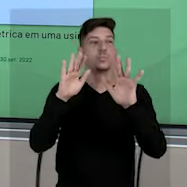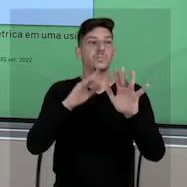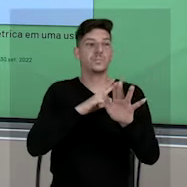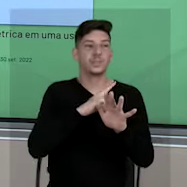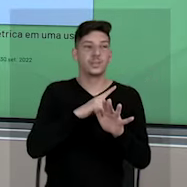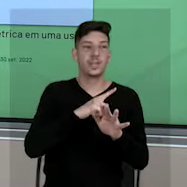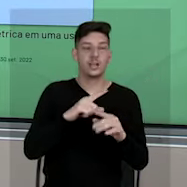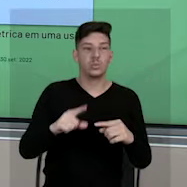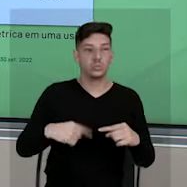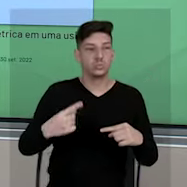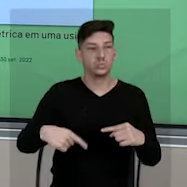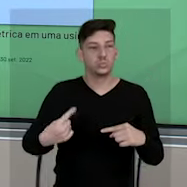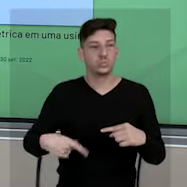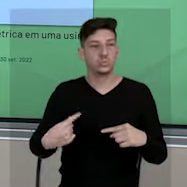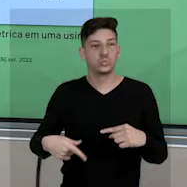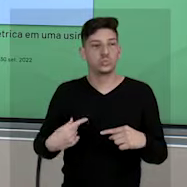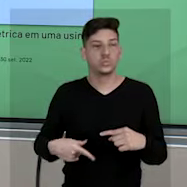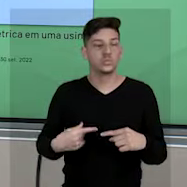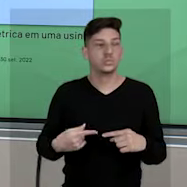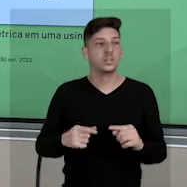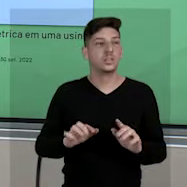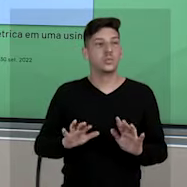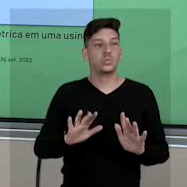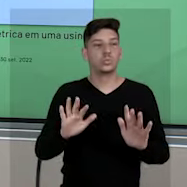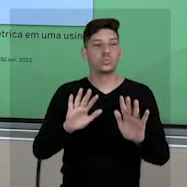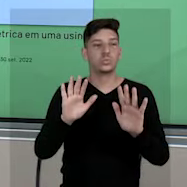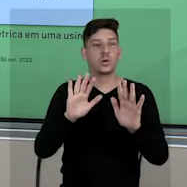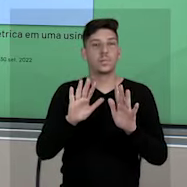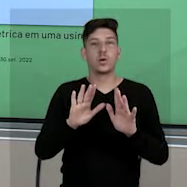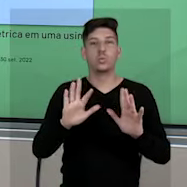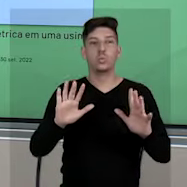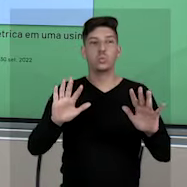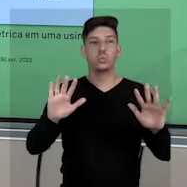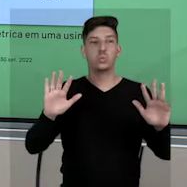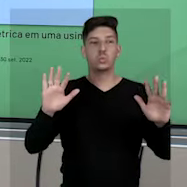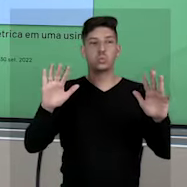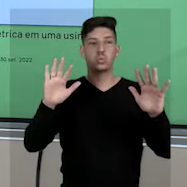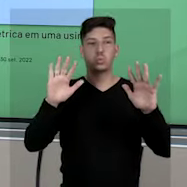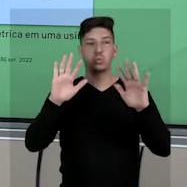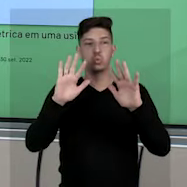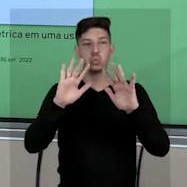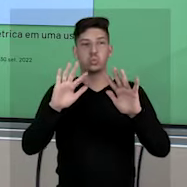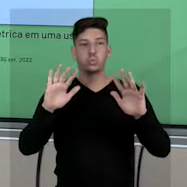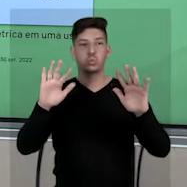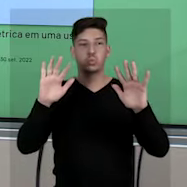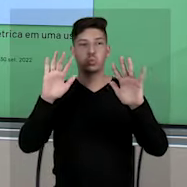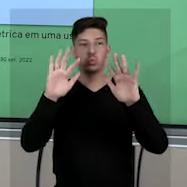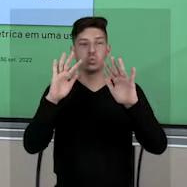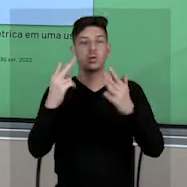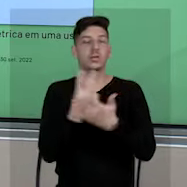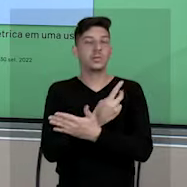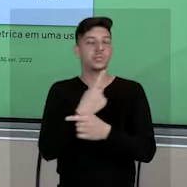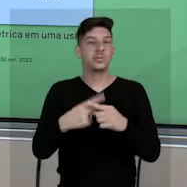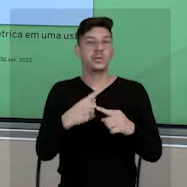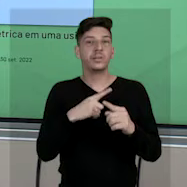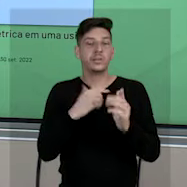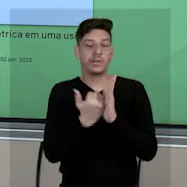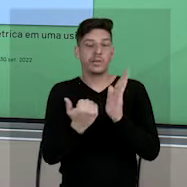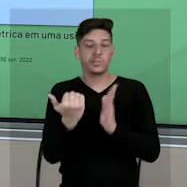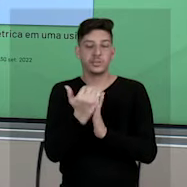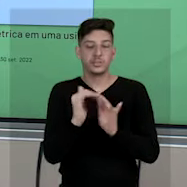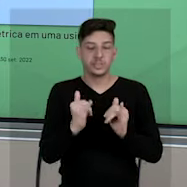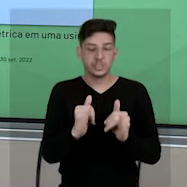ali, né? Então esse vapor ele está se expandindo continuamente. Essa expansão acontece por quê? Você aumentou a energia ali